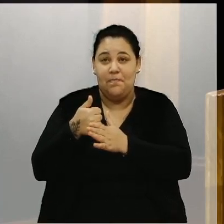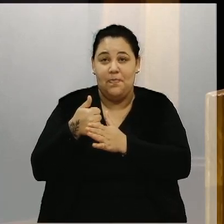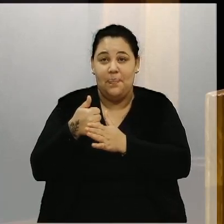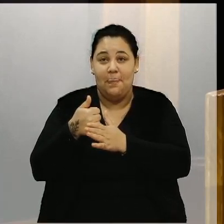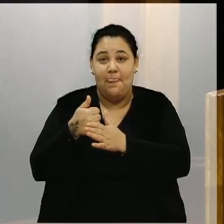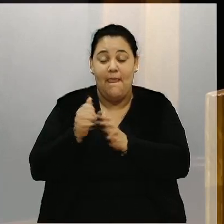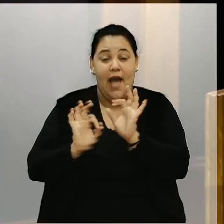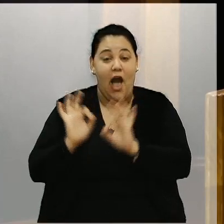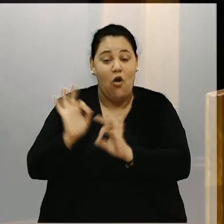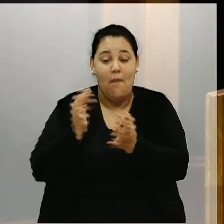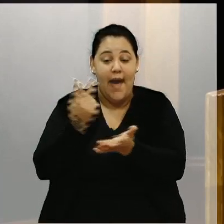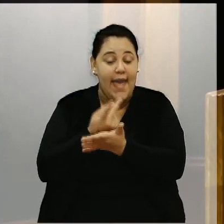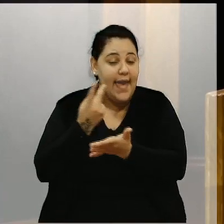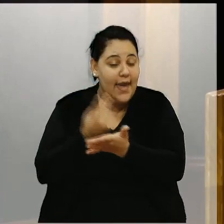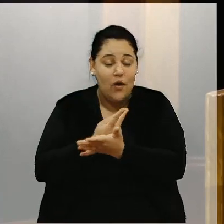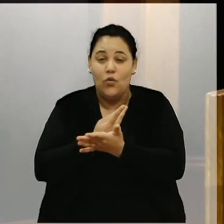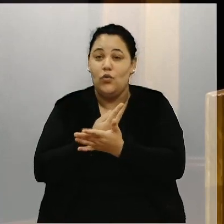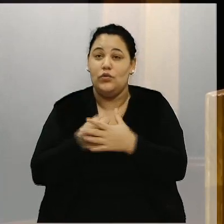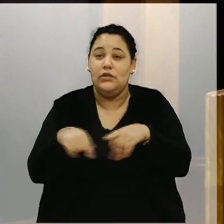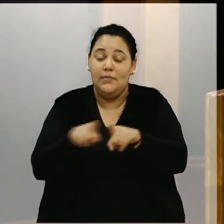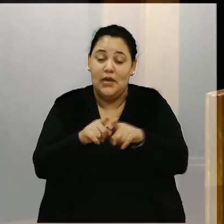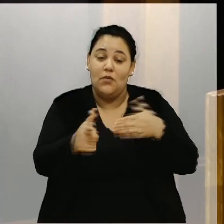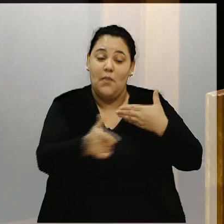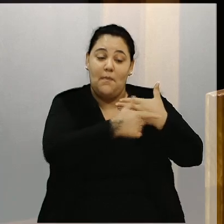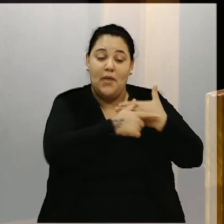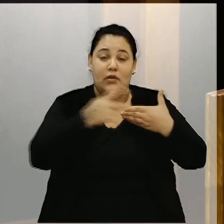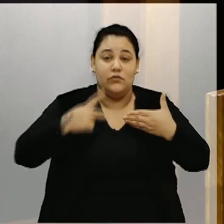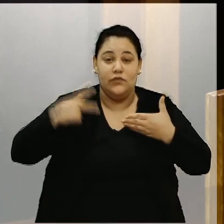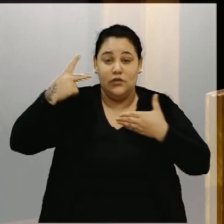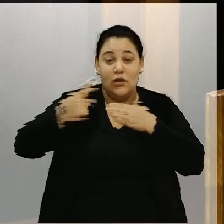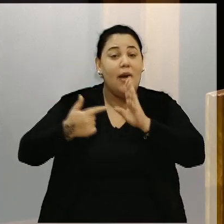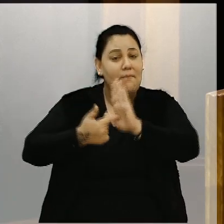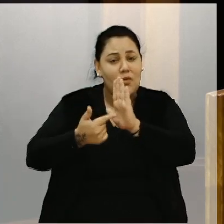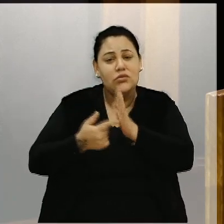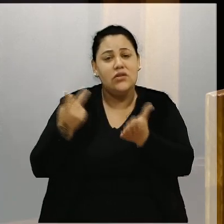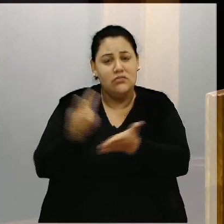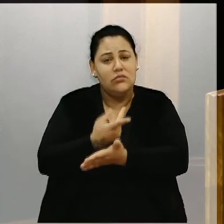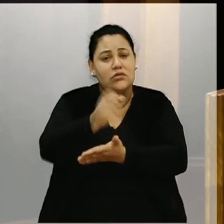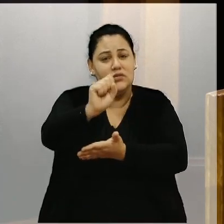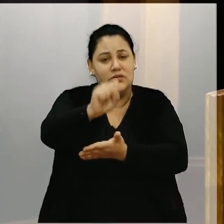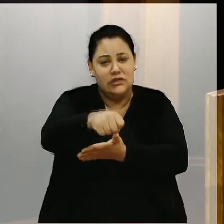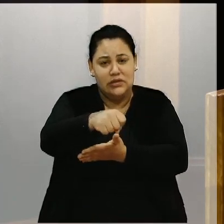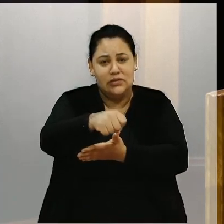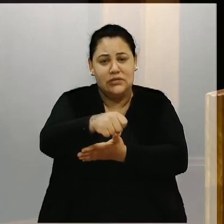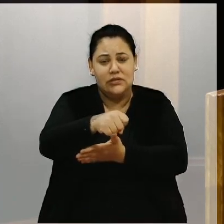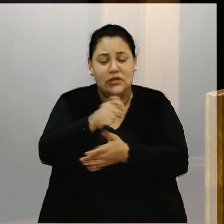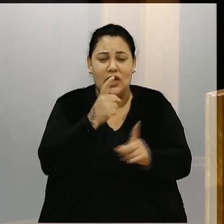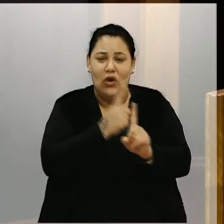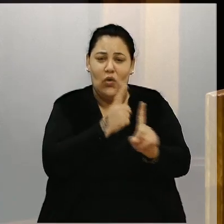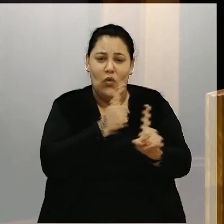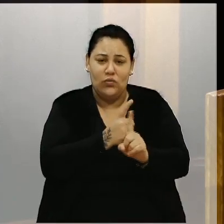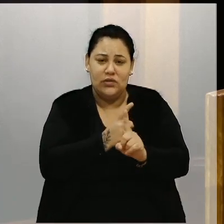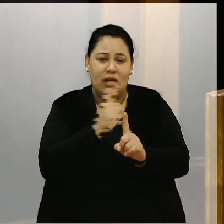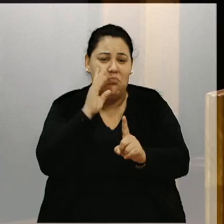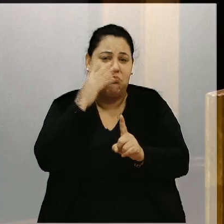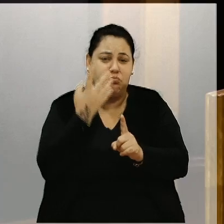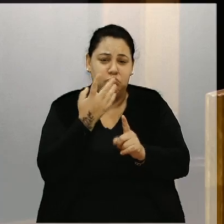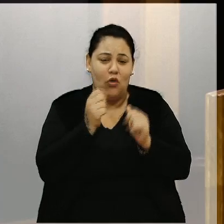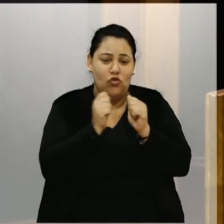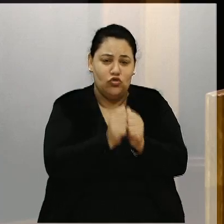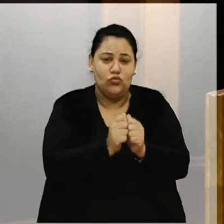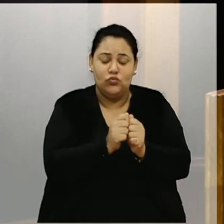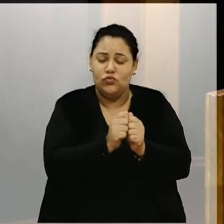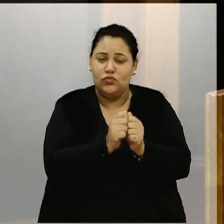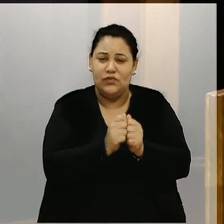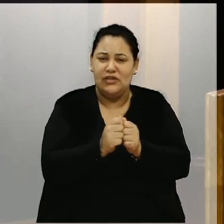erros, falhas. E o papel dos vereadores aqui é apontar esses erros, buscar soluções em conjunto, não ser